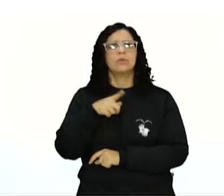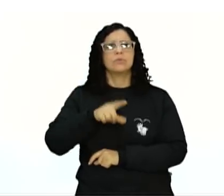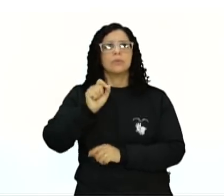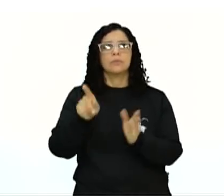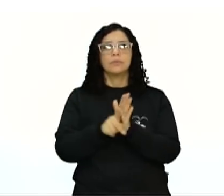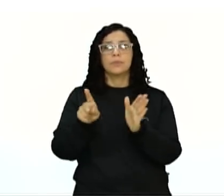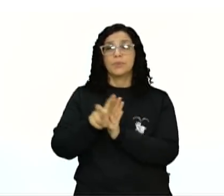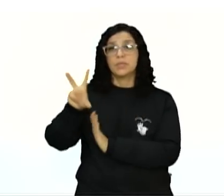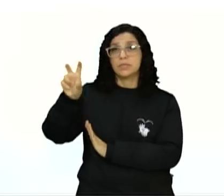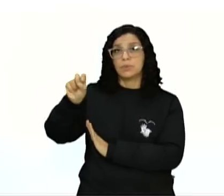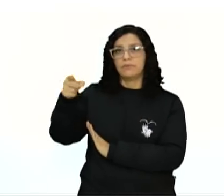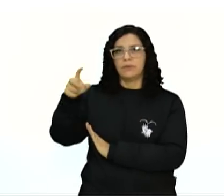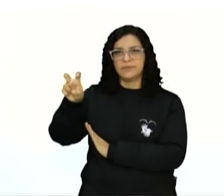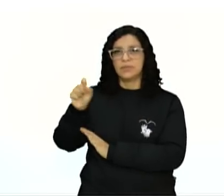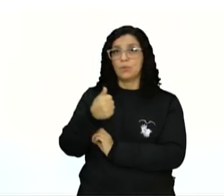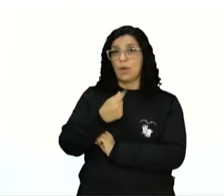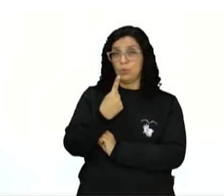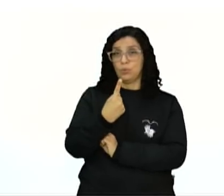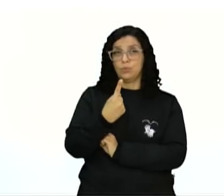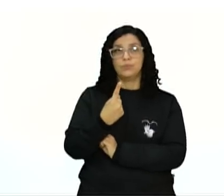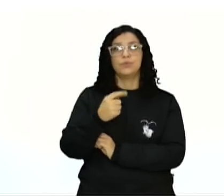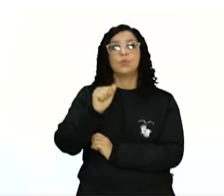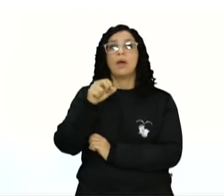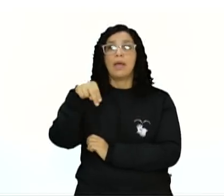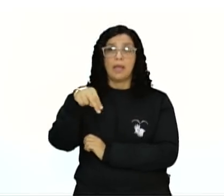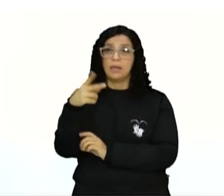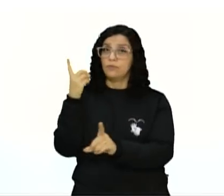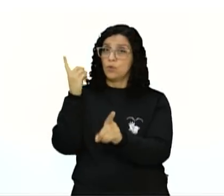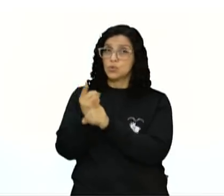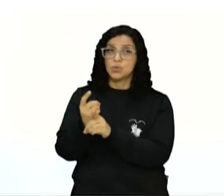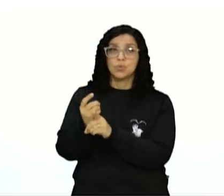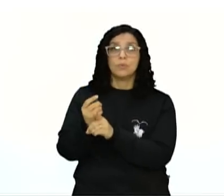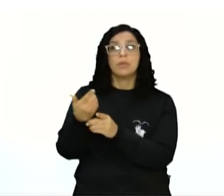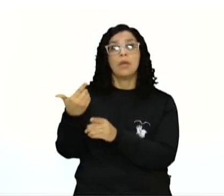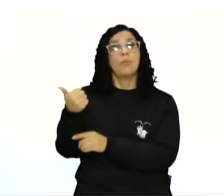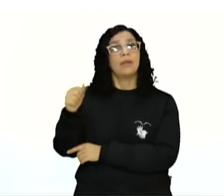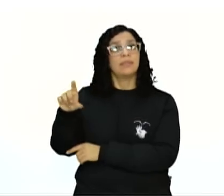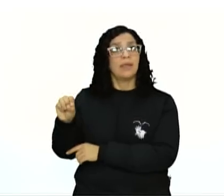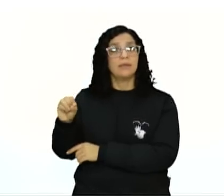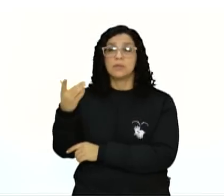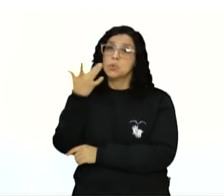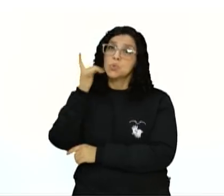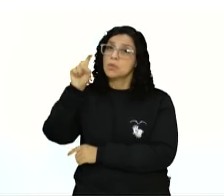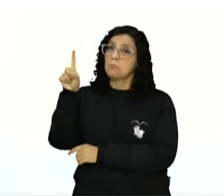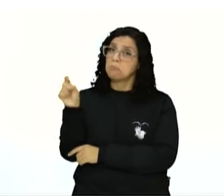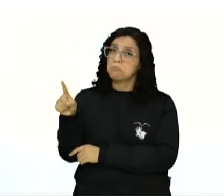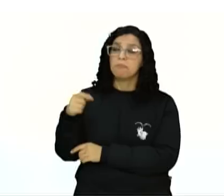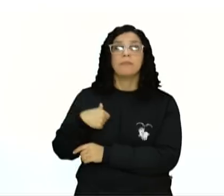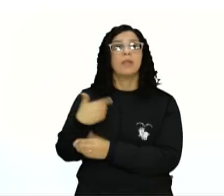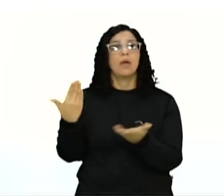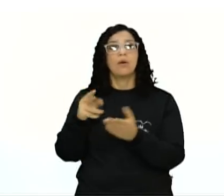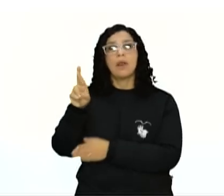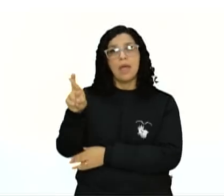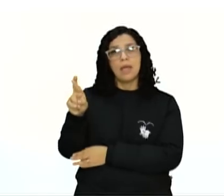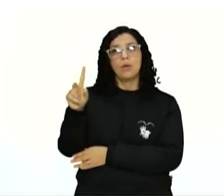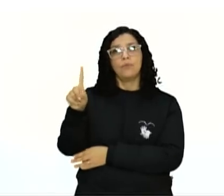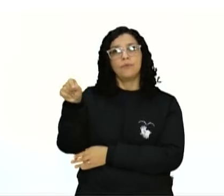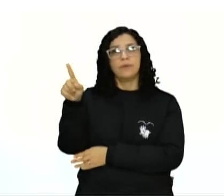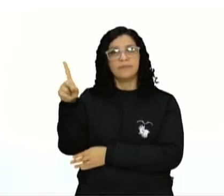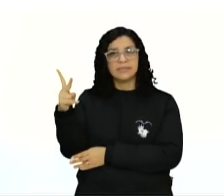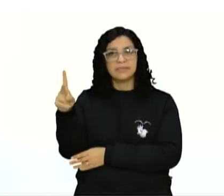é 50,25, o AN que eu quero descobrir é o A10, é o 10º termo, a razão